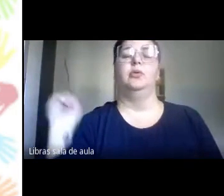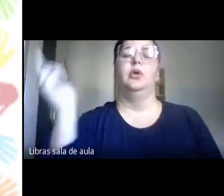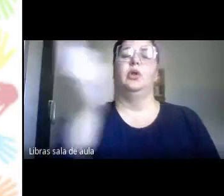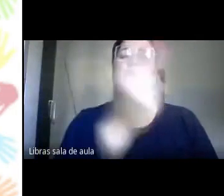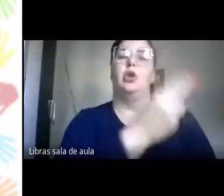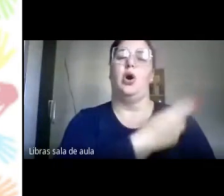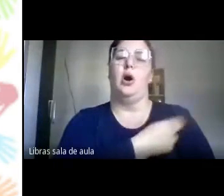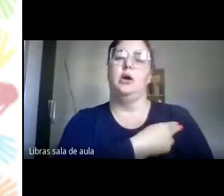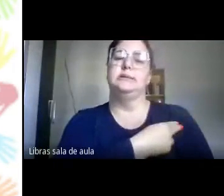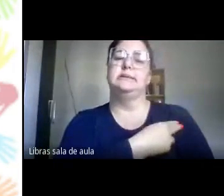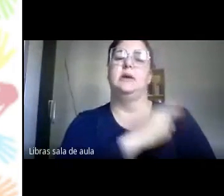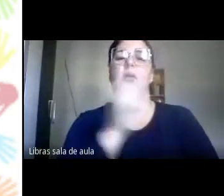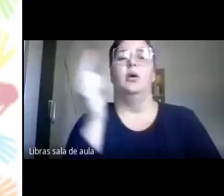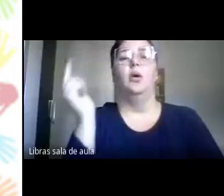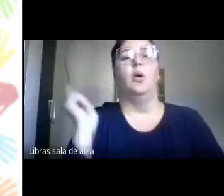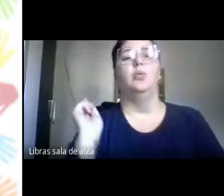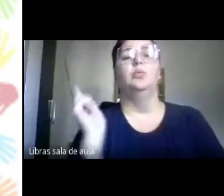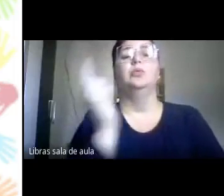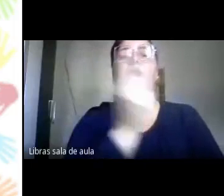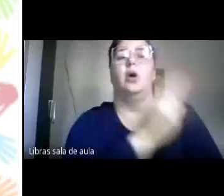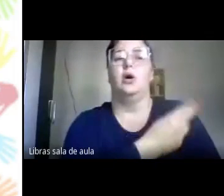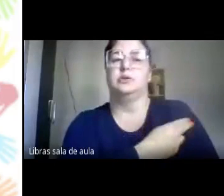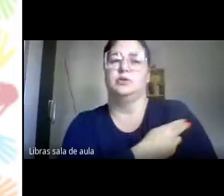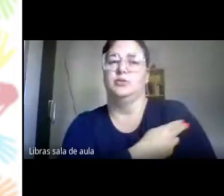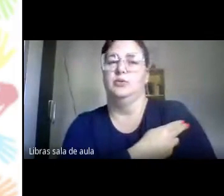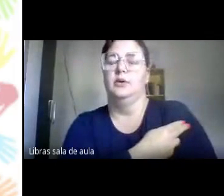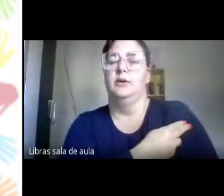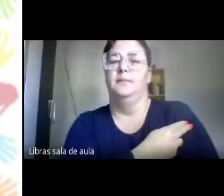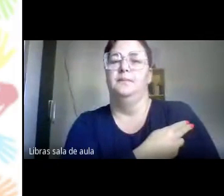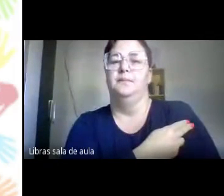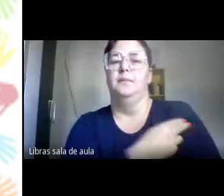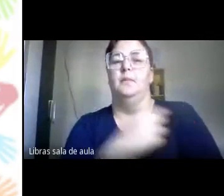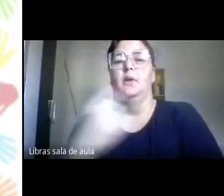outro. Nós ou nosso.